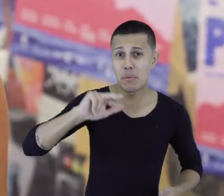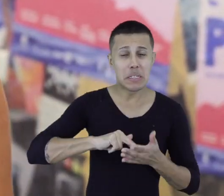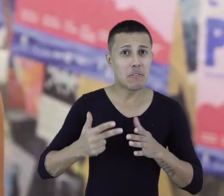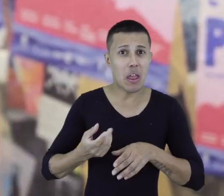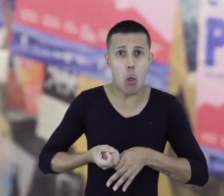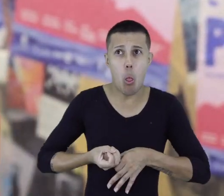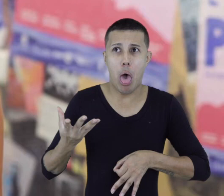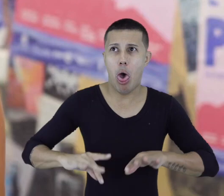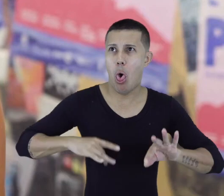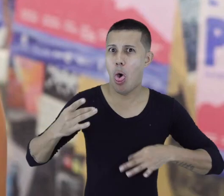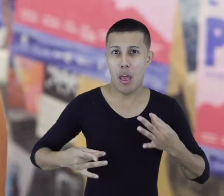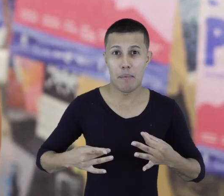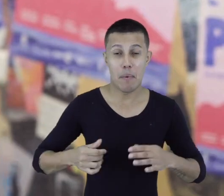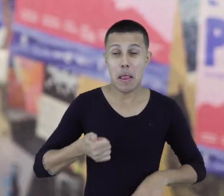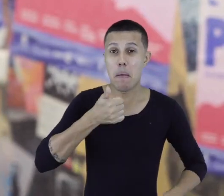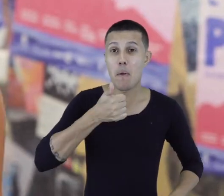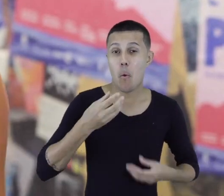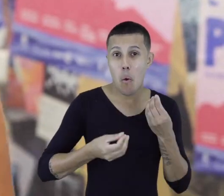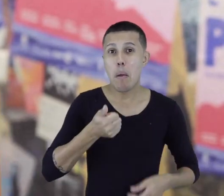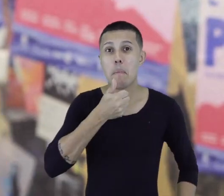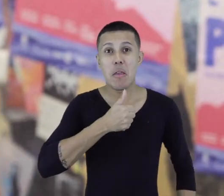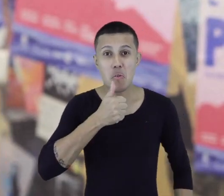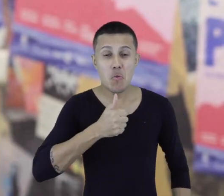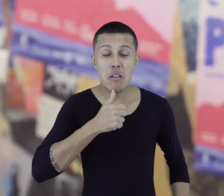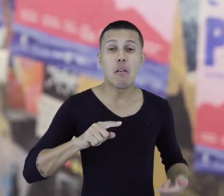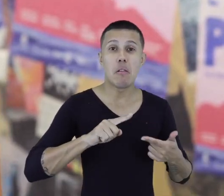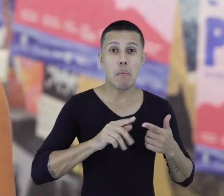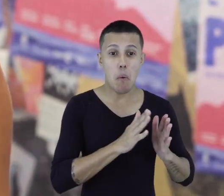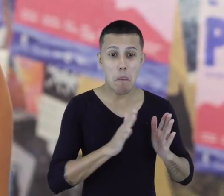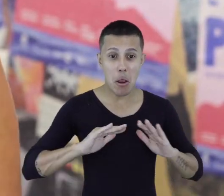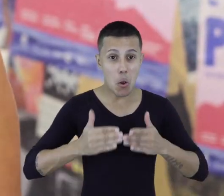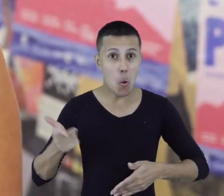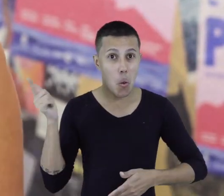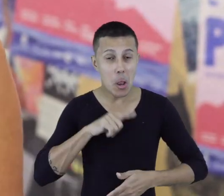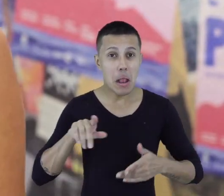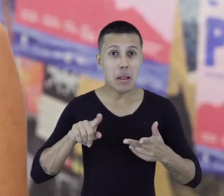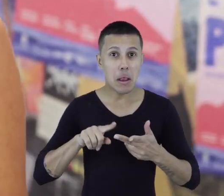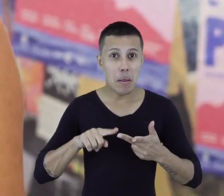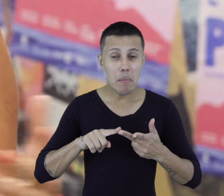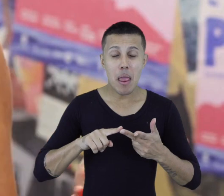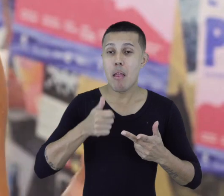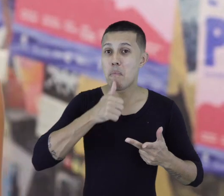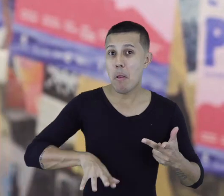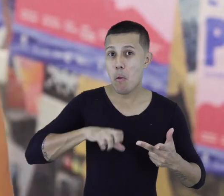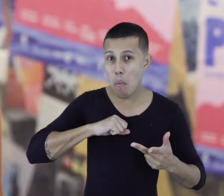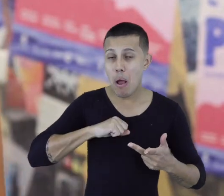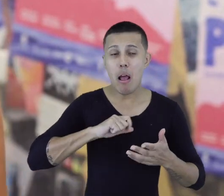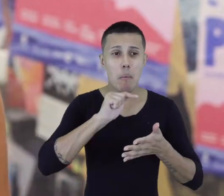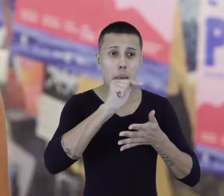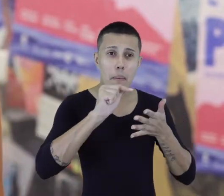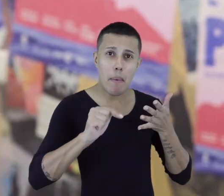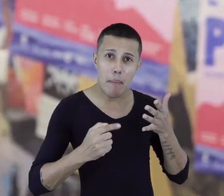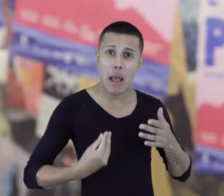na menstruação, durante o período fértil e para lidar com a menopausa. Em todas as fases da vida, mudanças físicas e